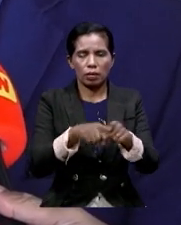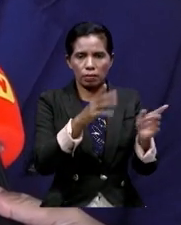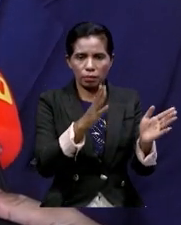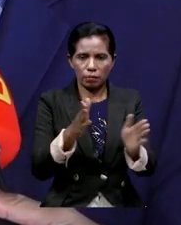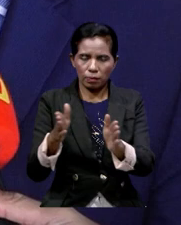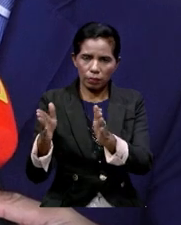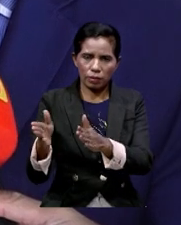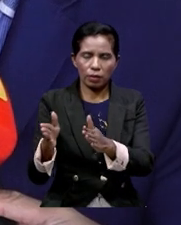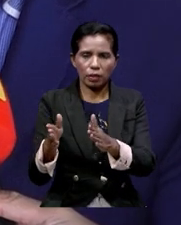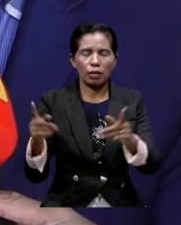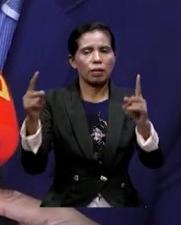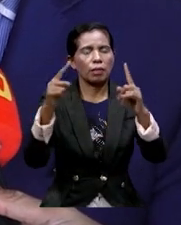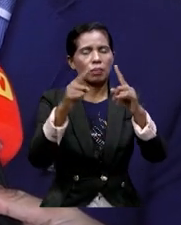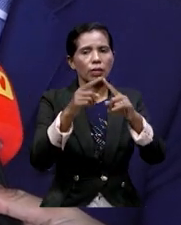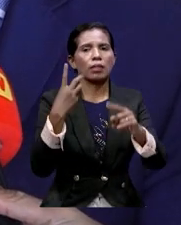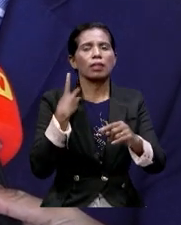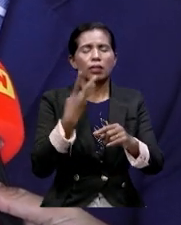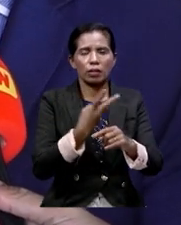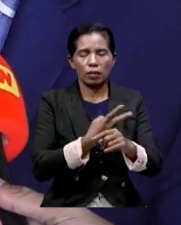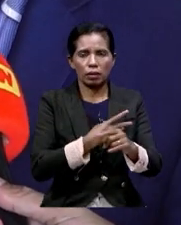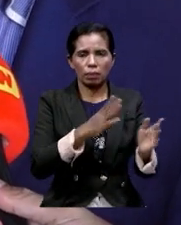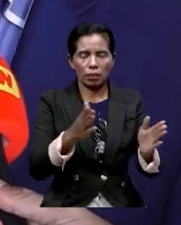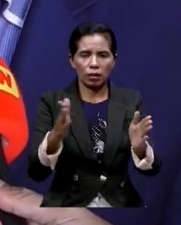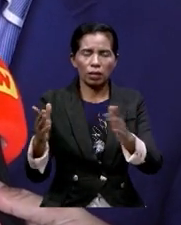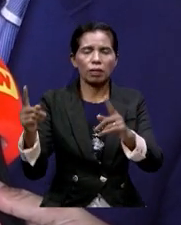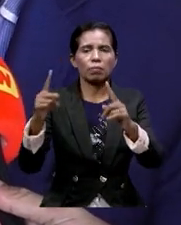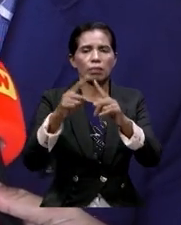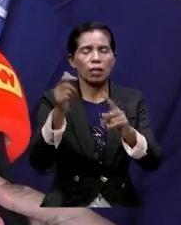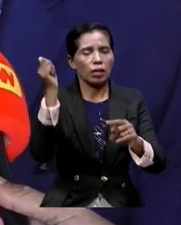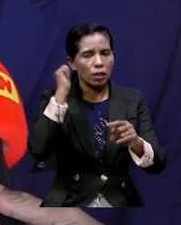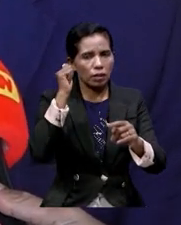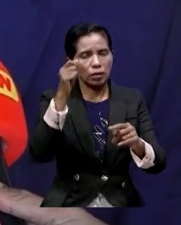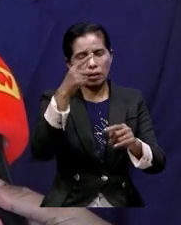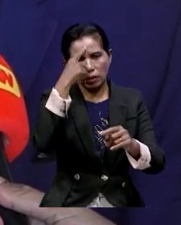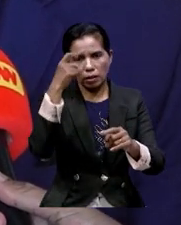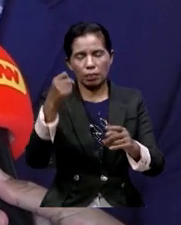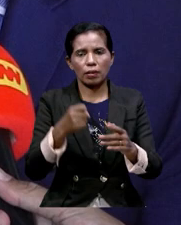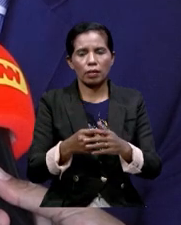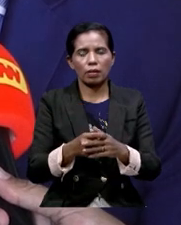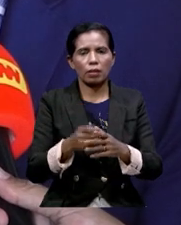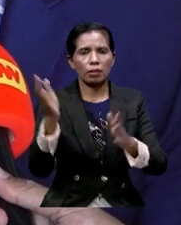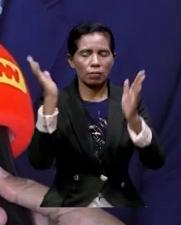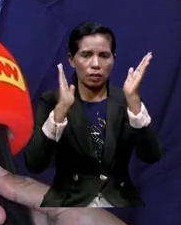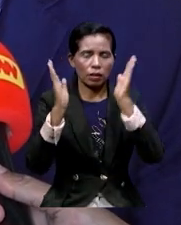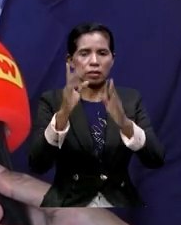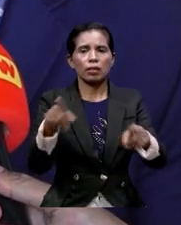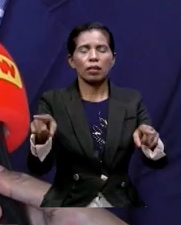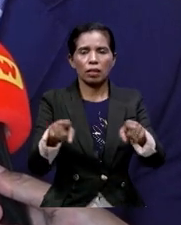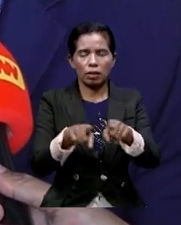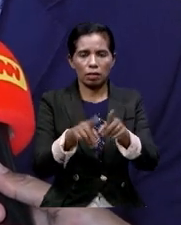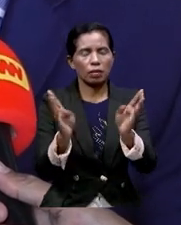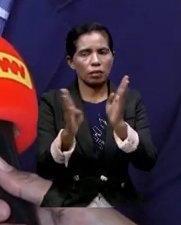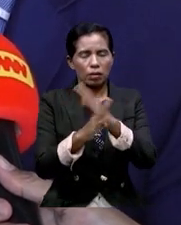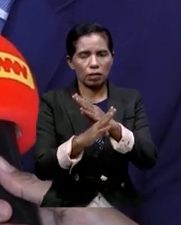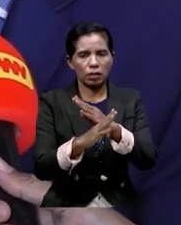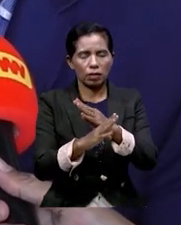preparação para a Itania, preparação para a Asiânia, também Malásia, se sai a Antoine Ruma,